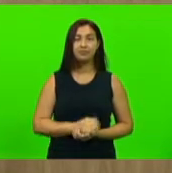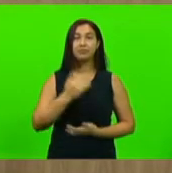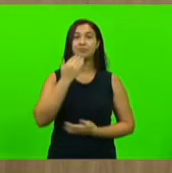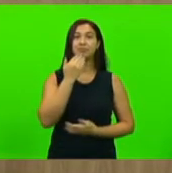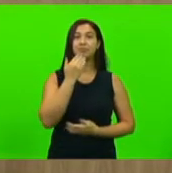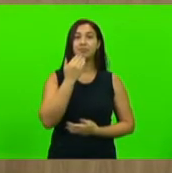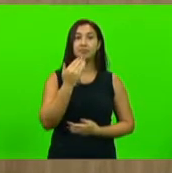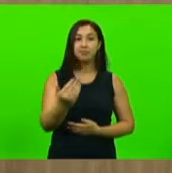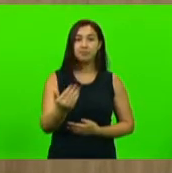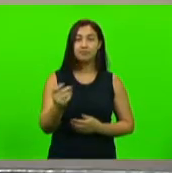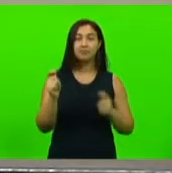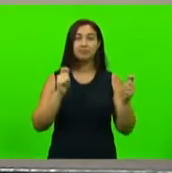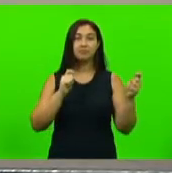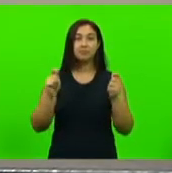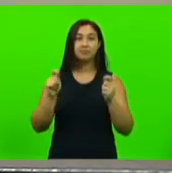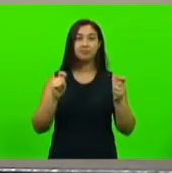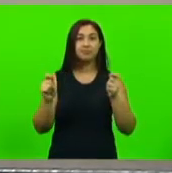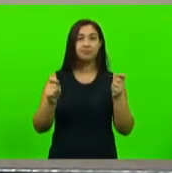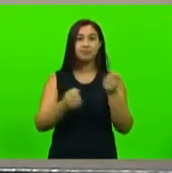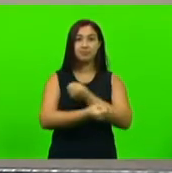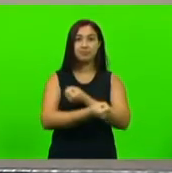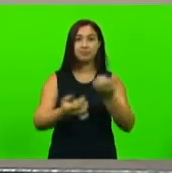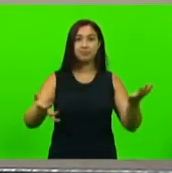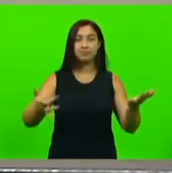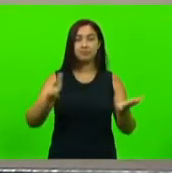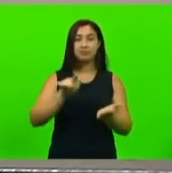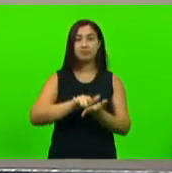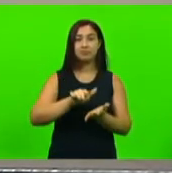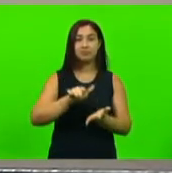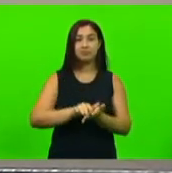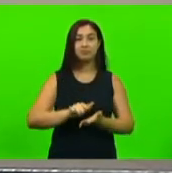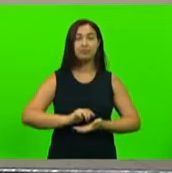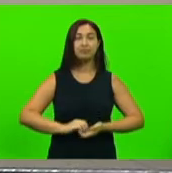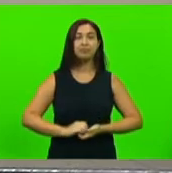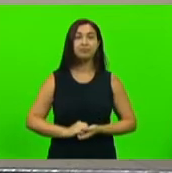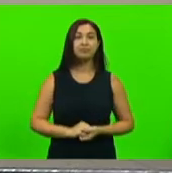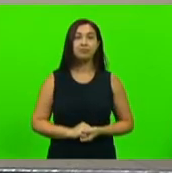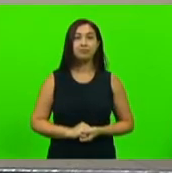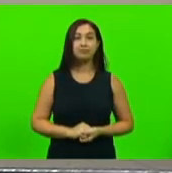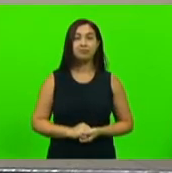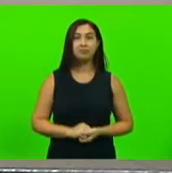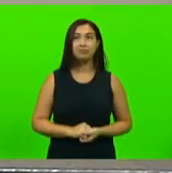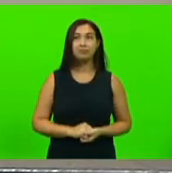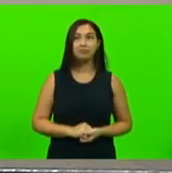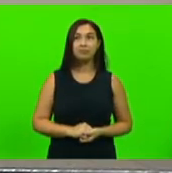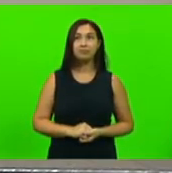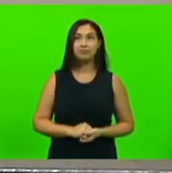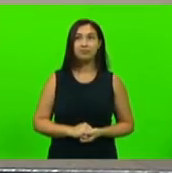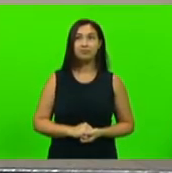Solicito a assessoria que proceda à distribuição do expediente.